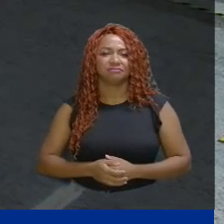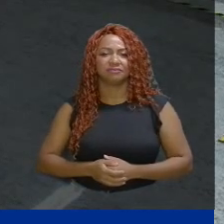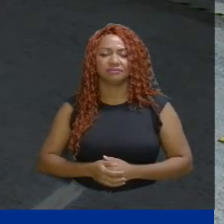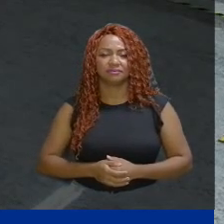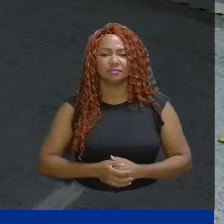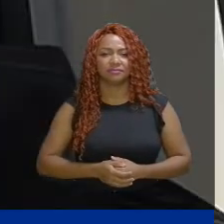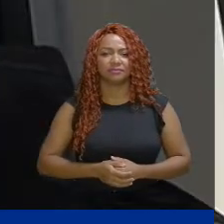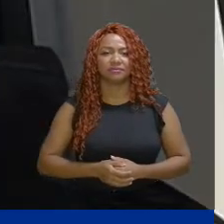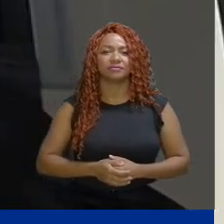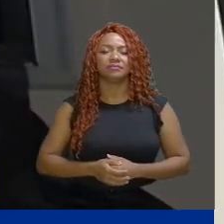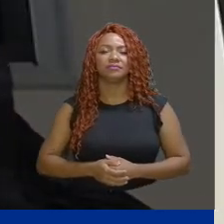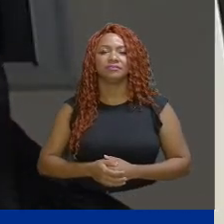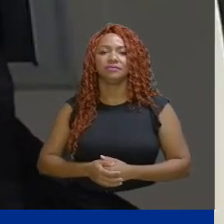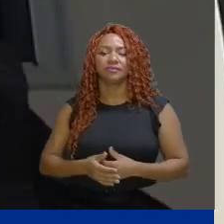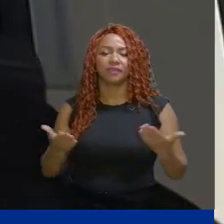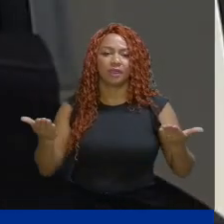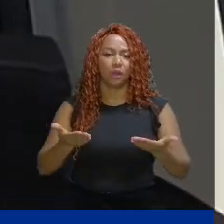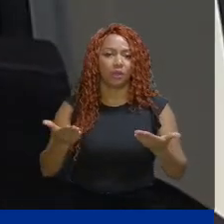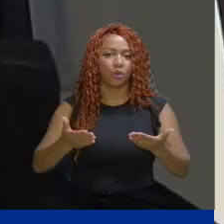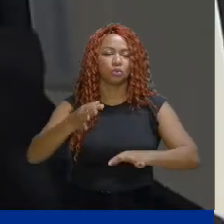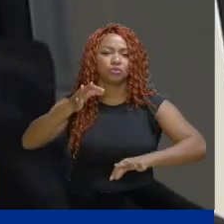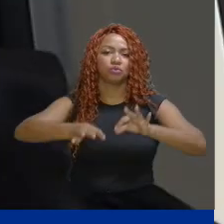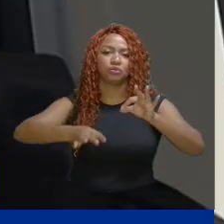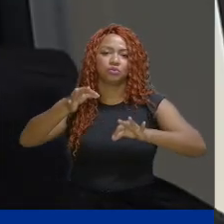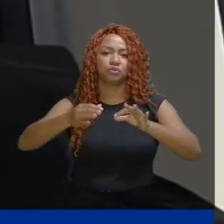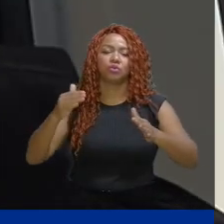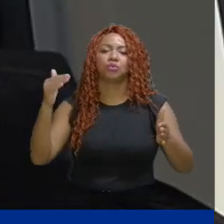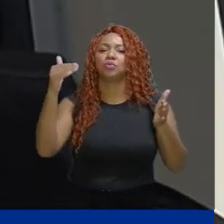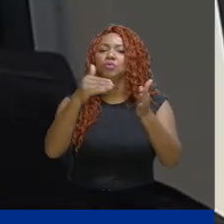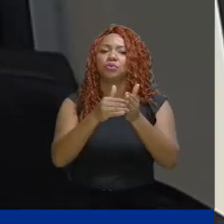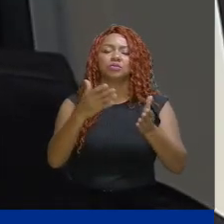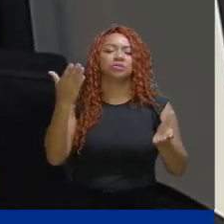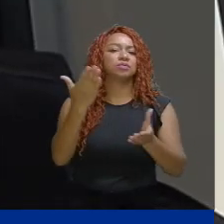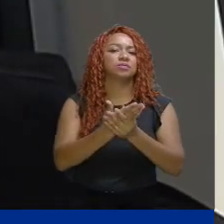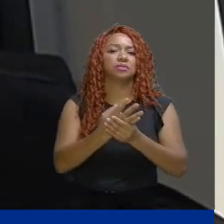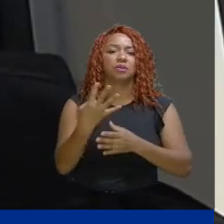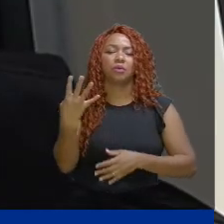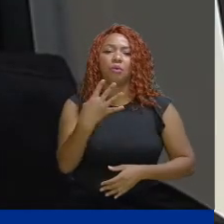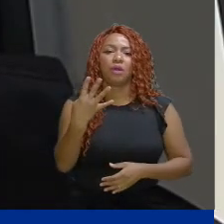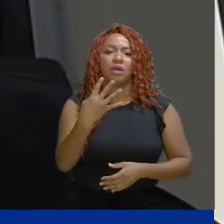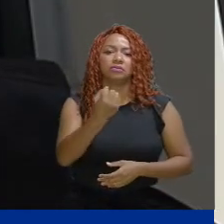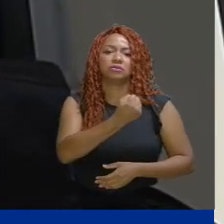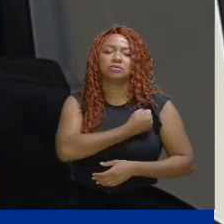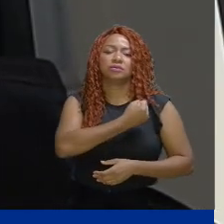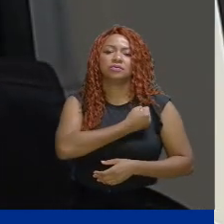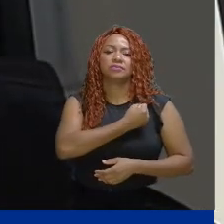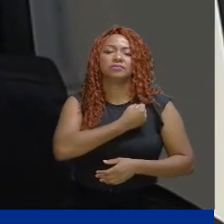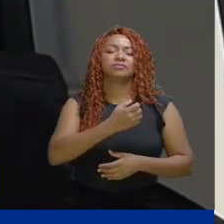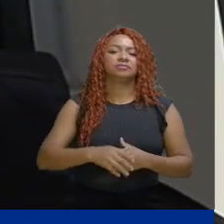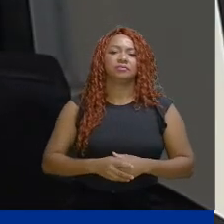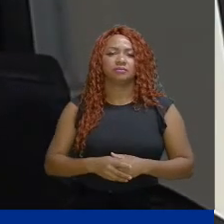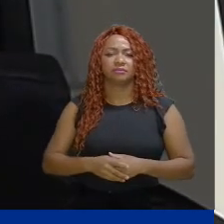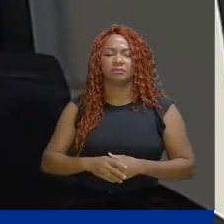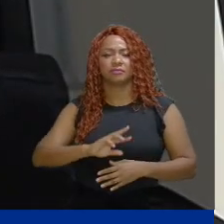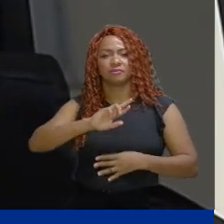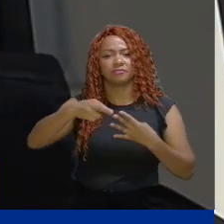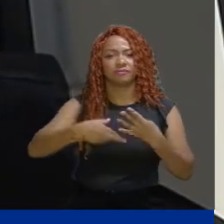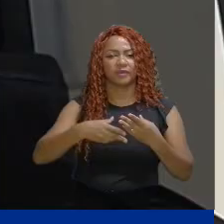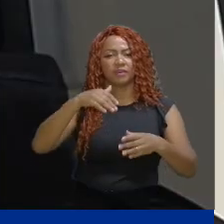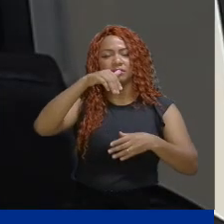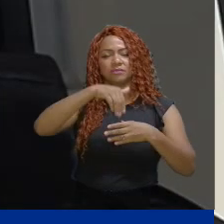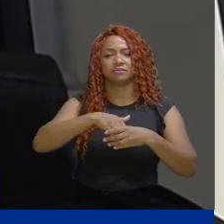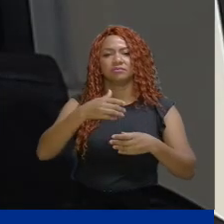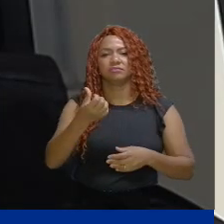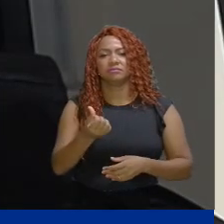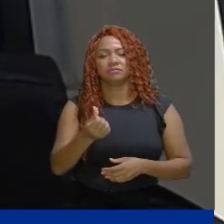Então, agora vamos Imagem chamar ampla do plenário, agora em ambiente virtual, desembargador João Lage. Item 4 da pauta é o recurso